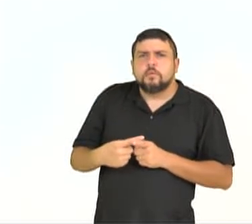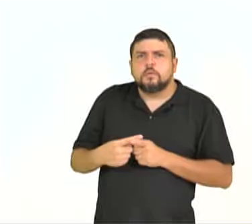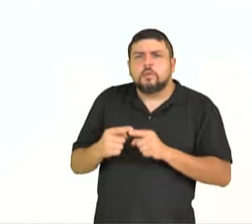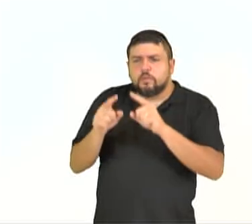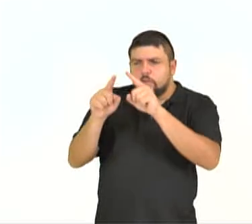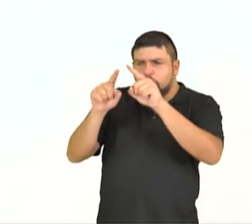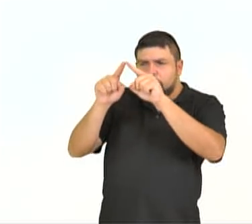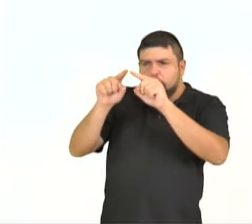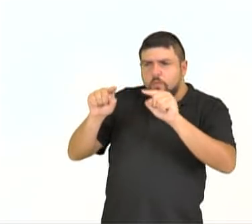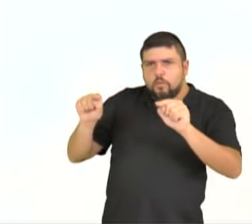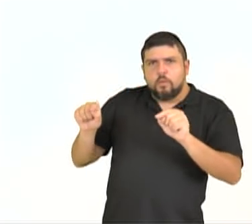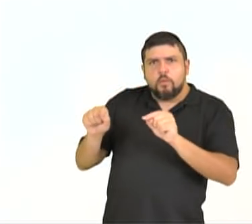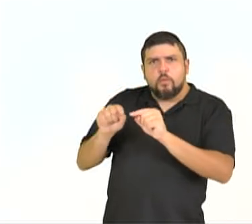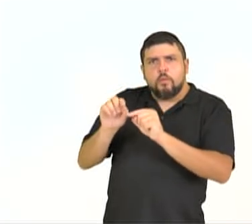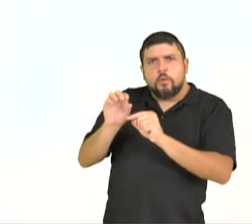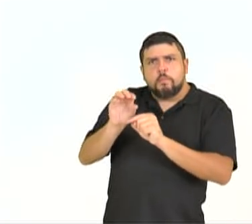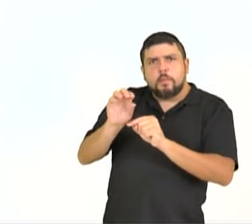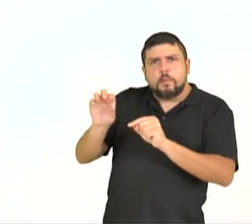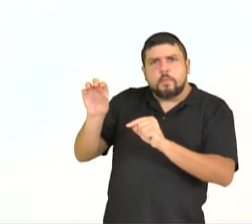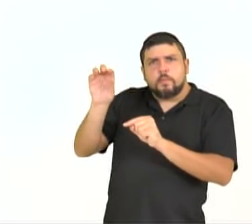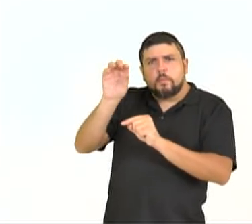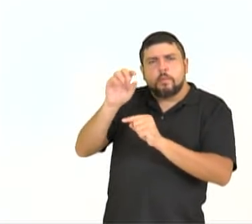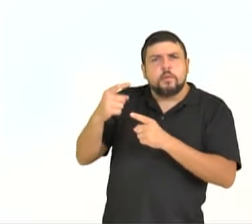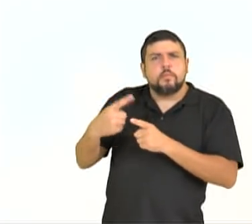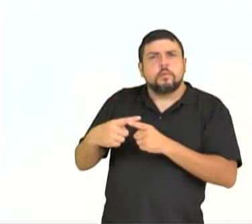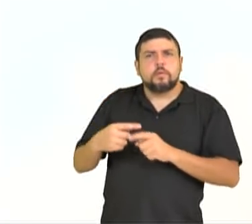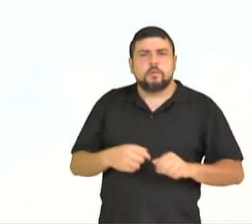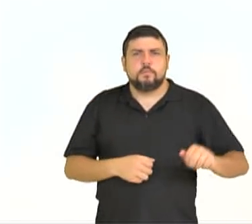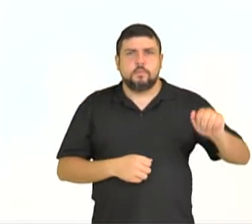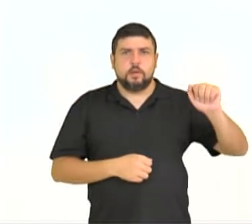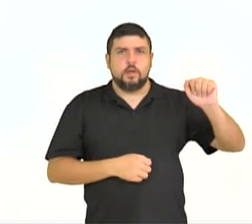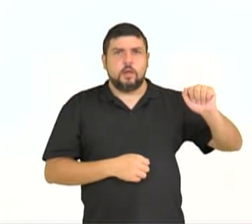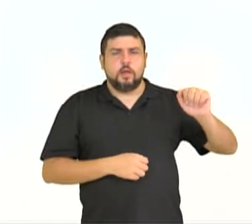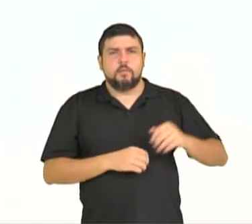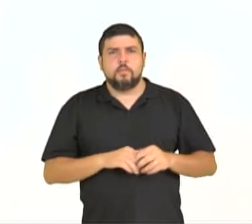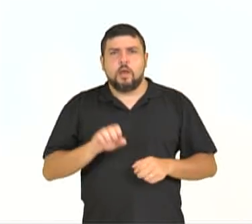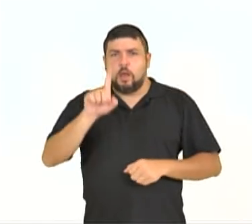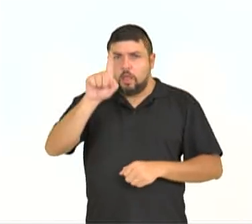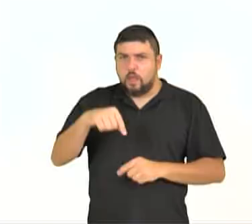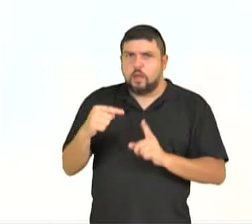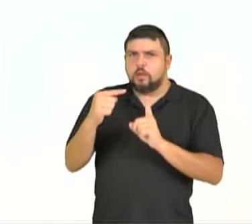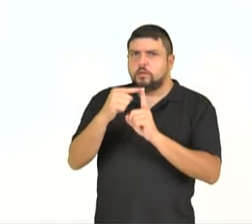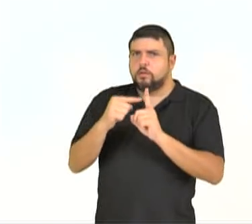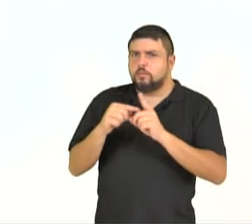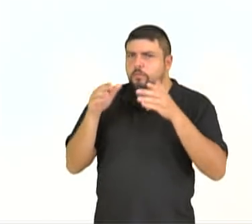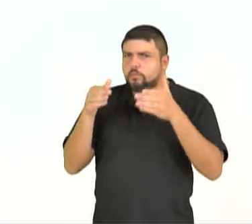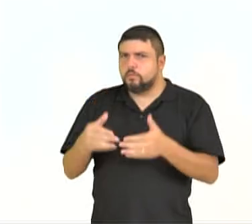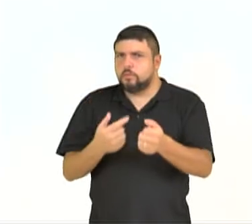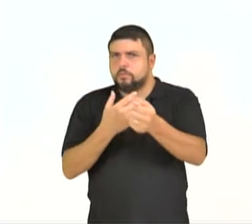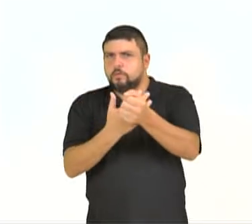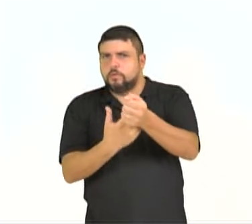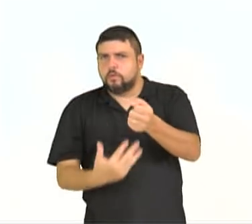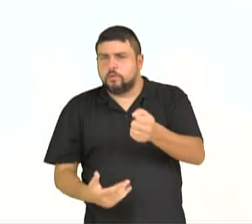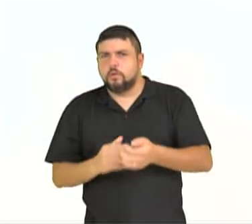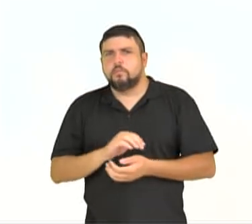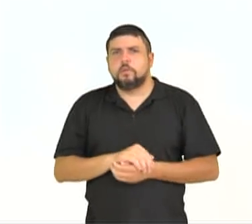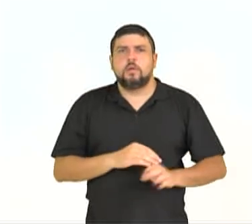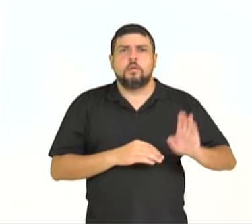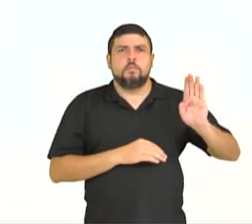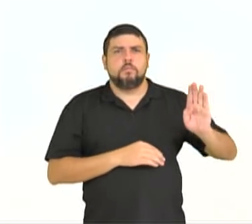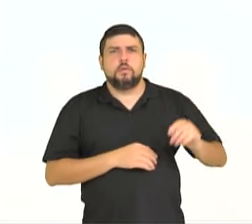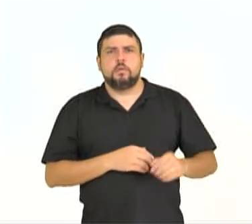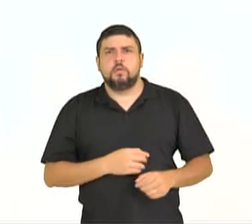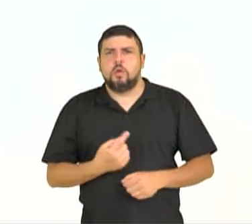por fragmentos? Letra A. Um tipo específico de sangue. B. O mesmo sangue pode ser doado